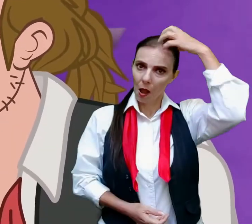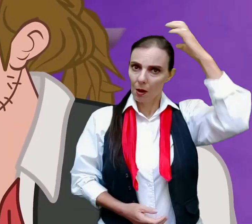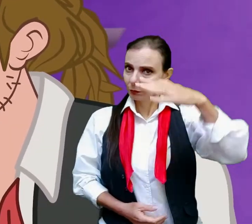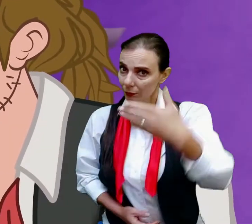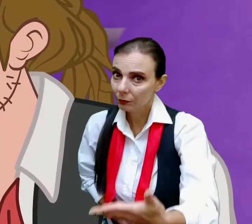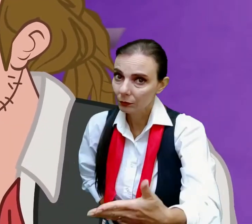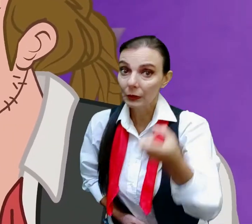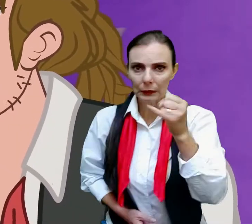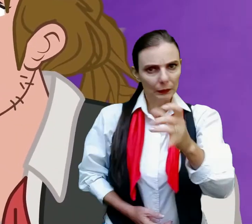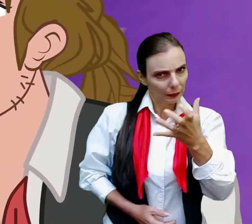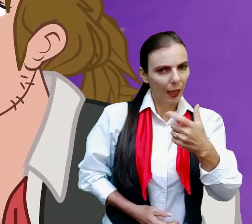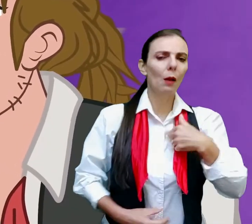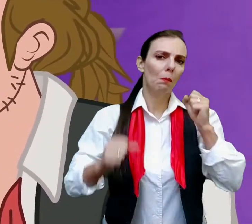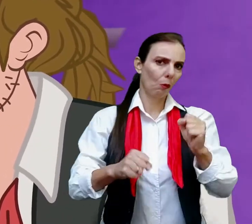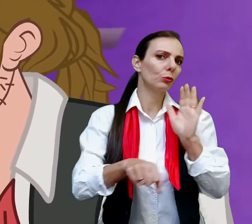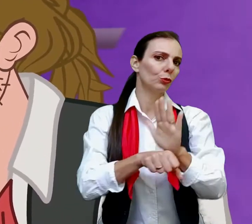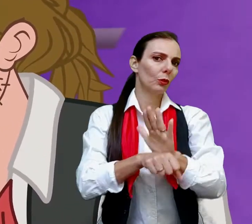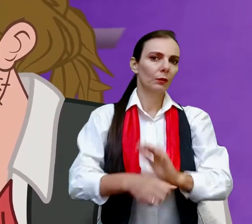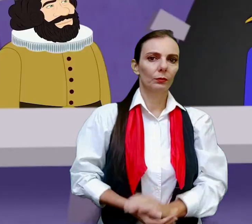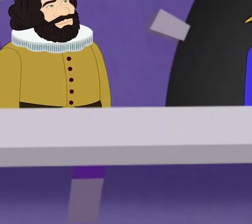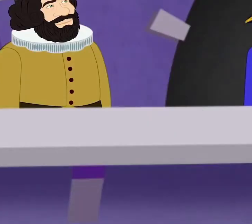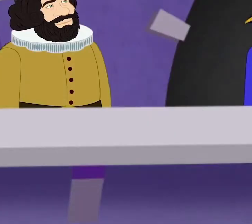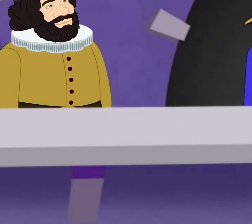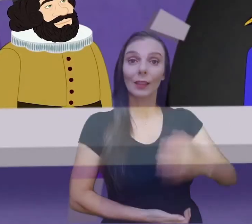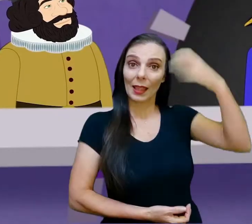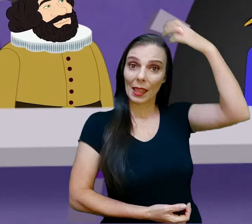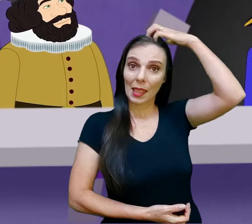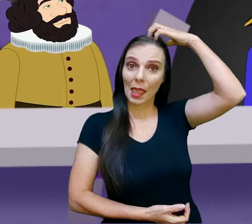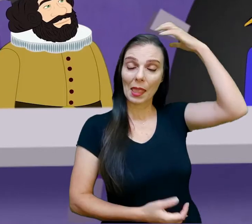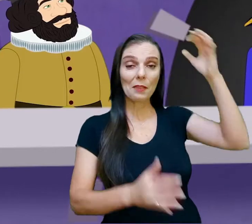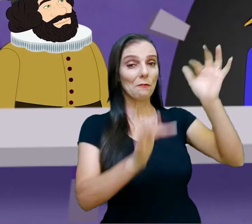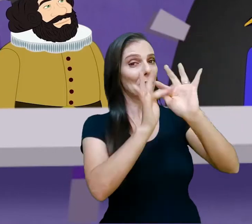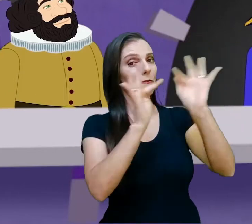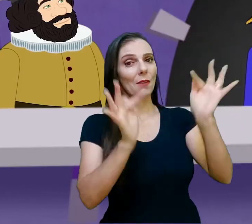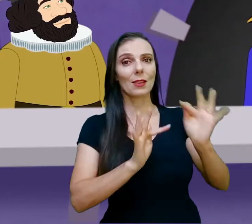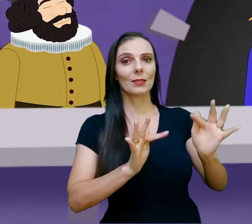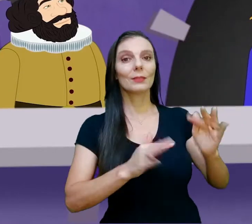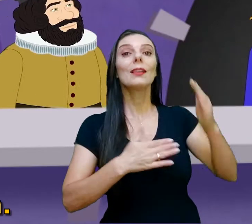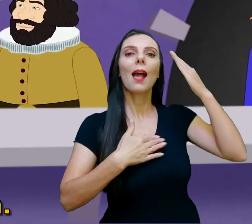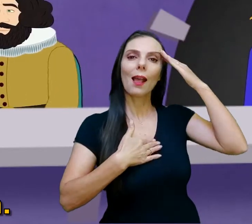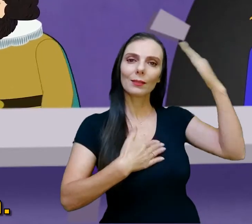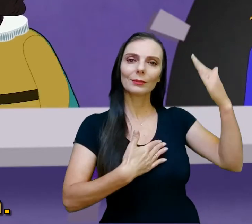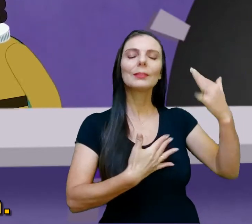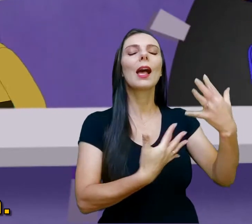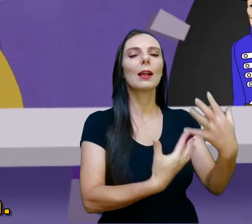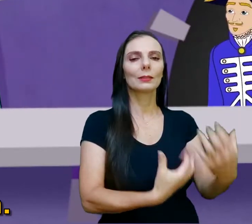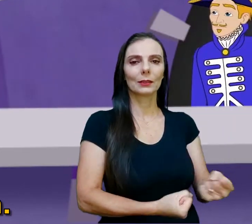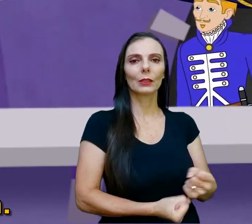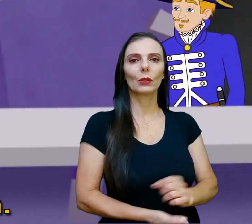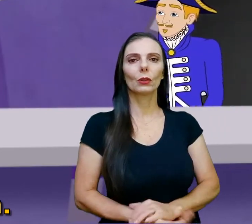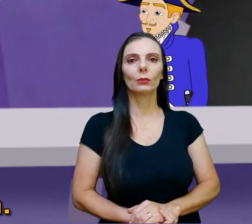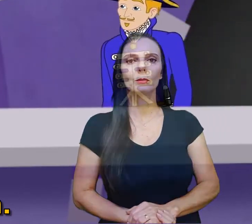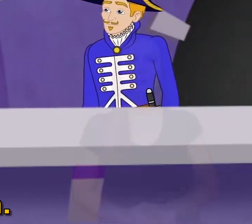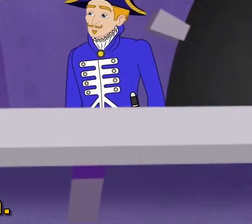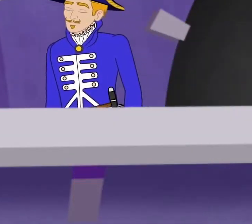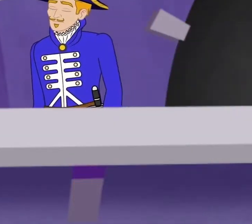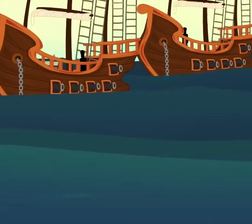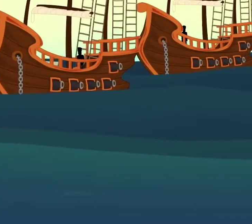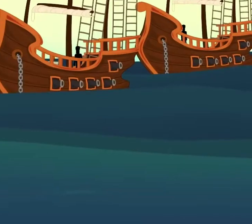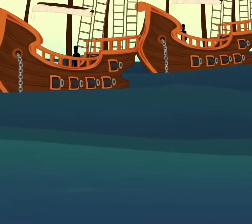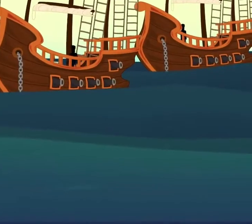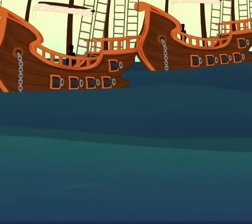Se quiser, posso ajudá-lo, majestade. O rei ficou feliz, agradeceu e aceitou a